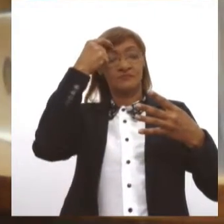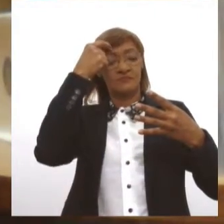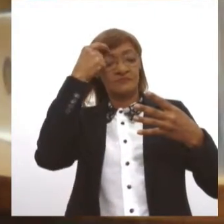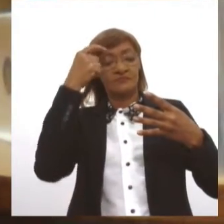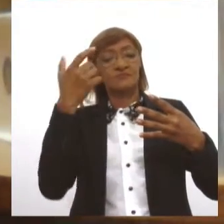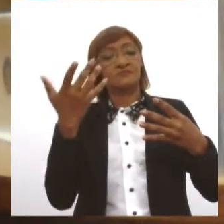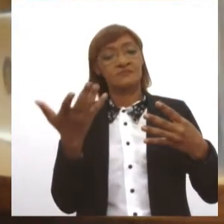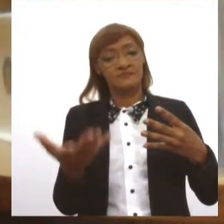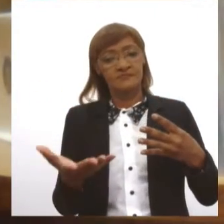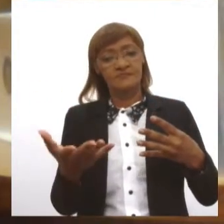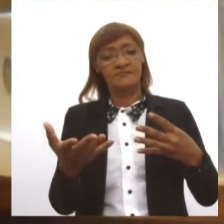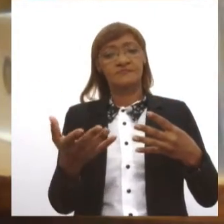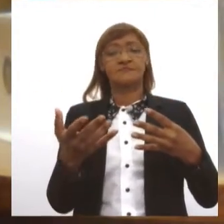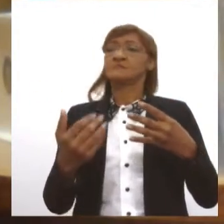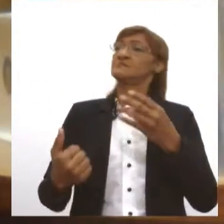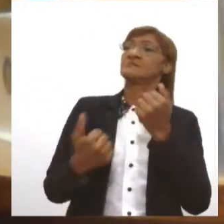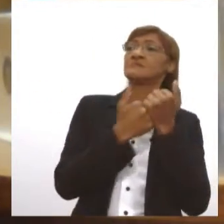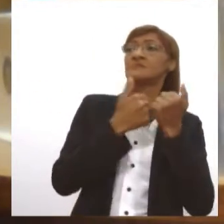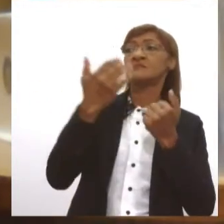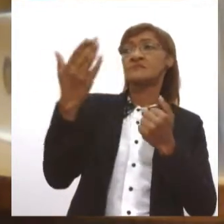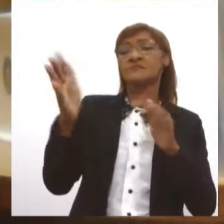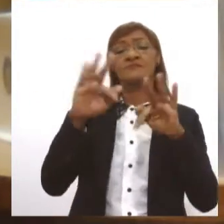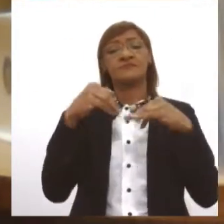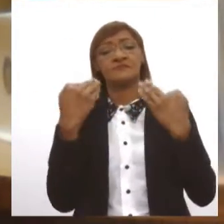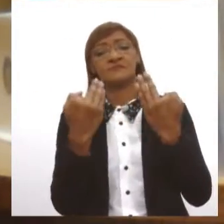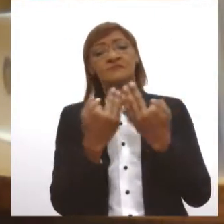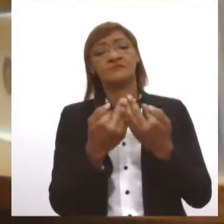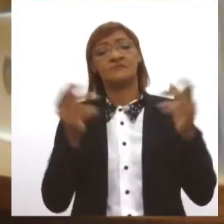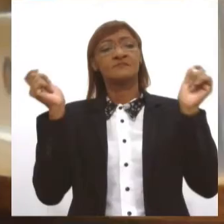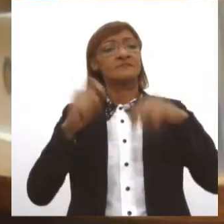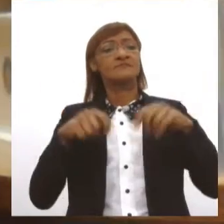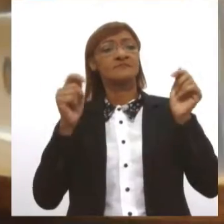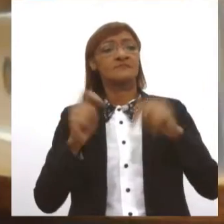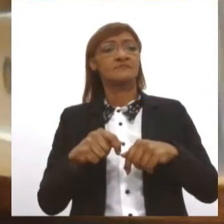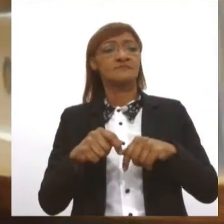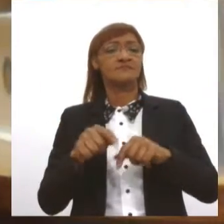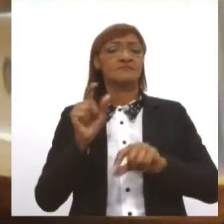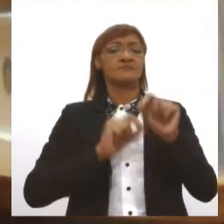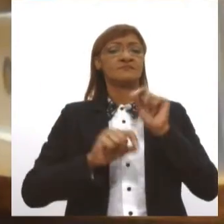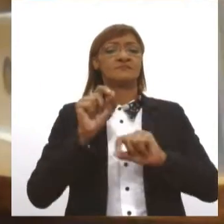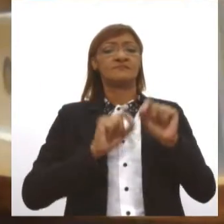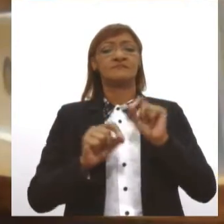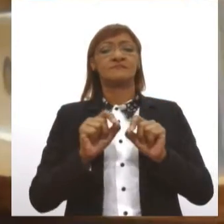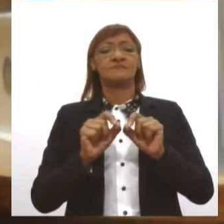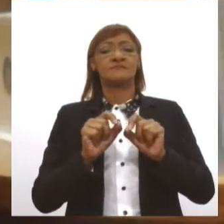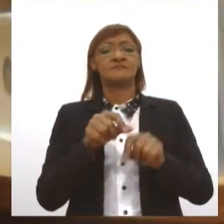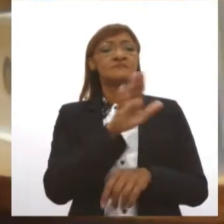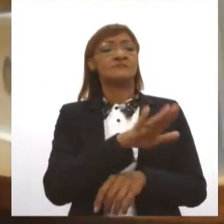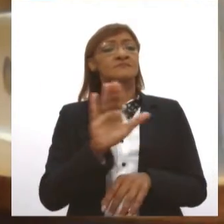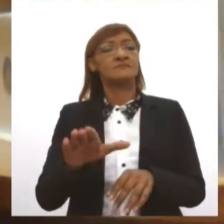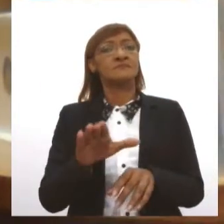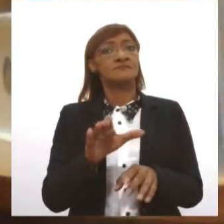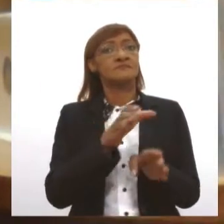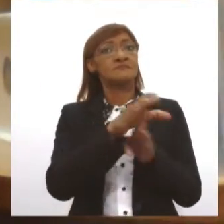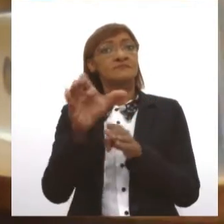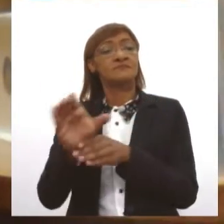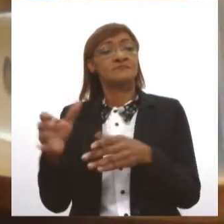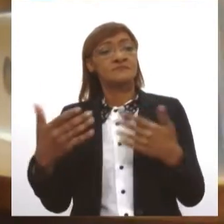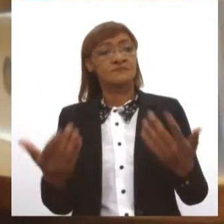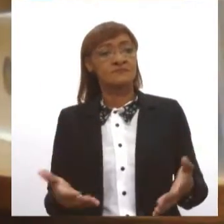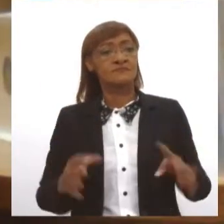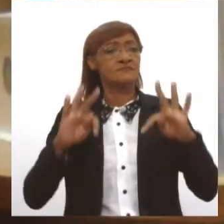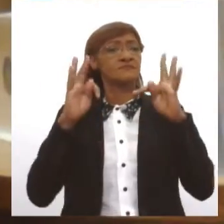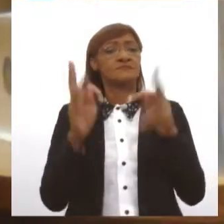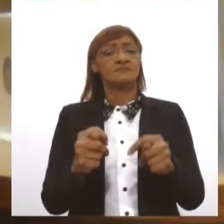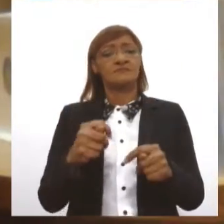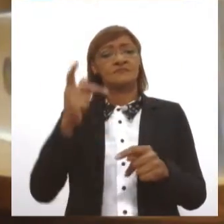a gente conta com o apoio da família para que conscientize as crianças de que isso é importante para todos, né? Para ele